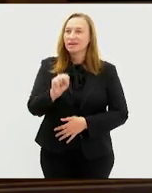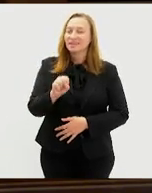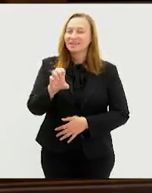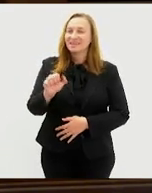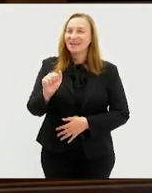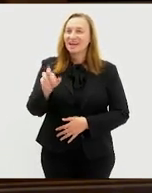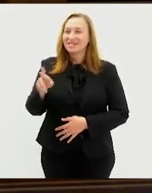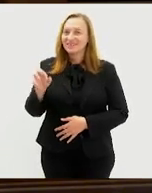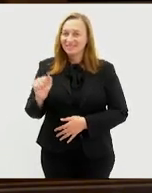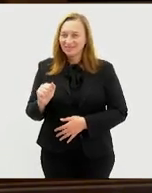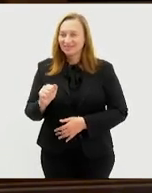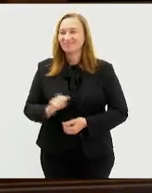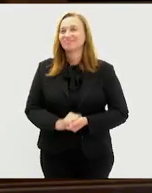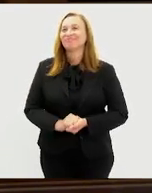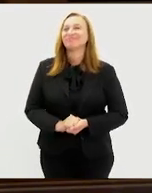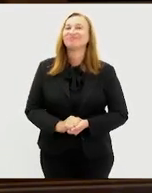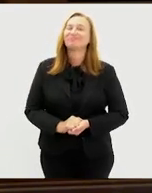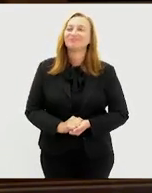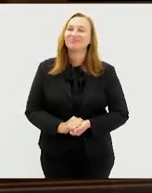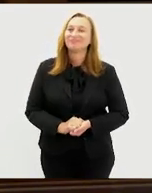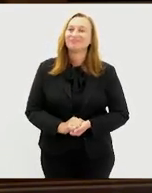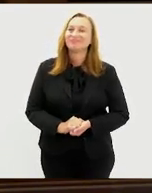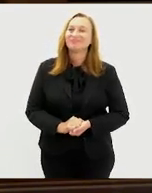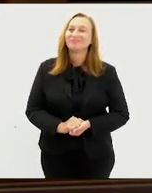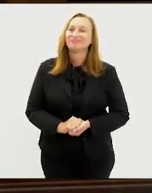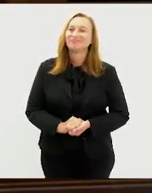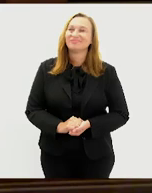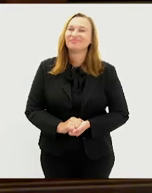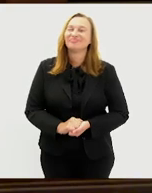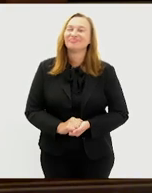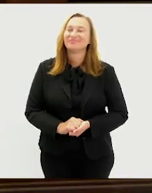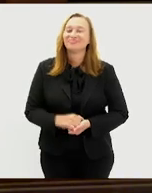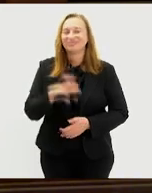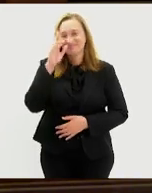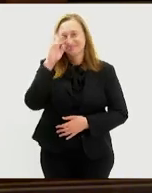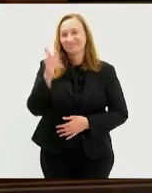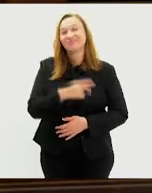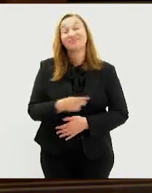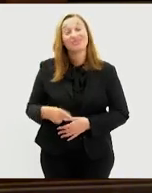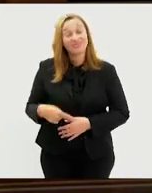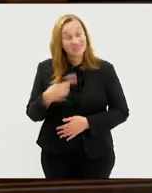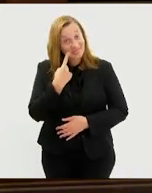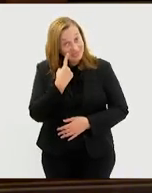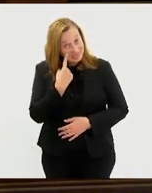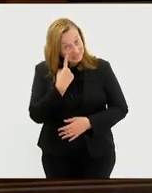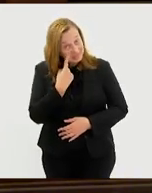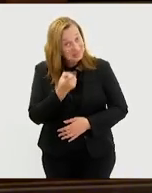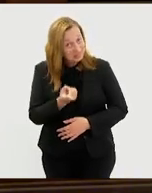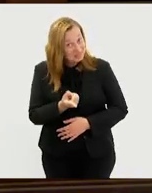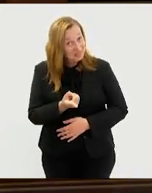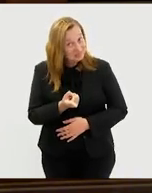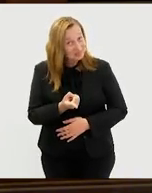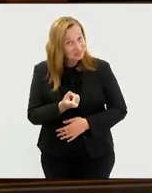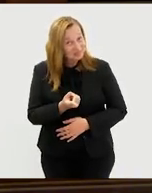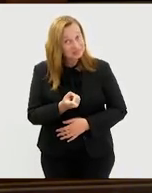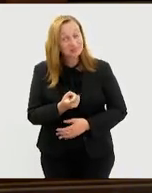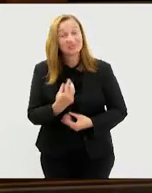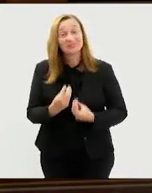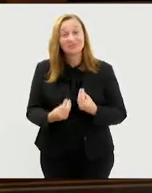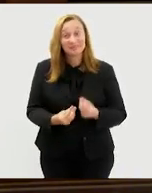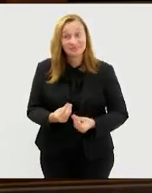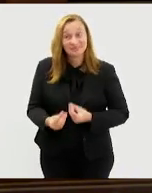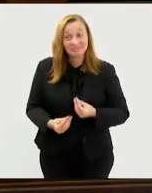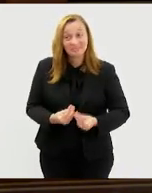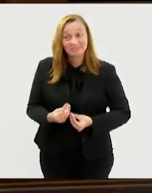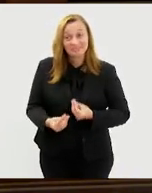seasa inverteu mas senhor presidente Senor veja só como